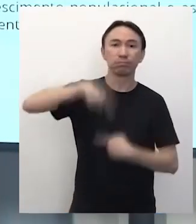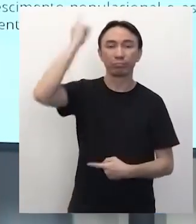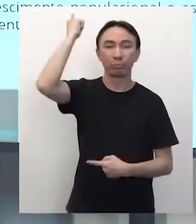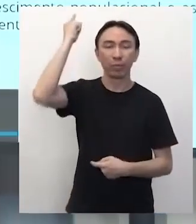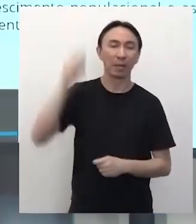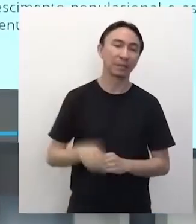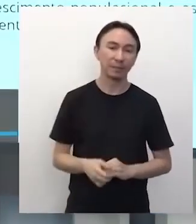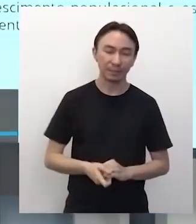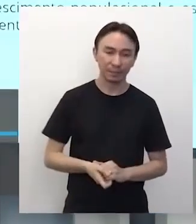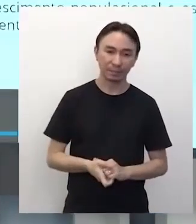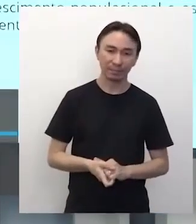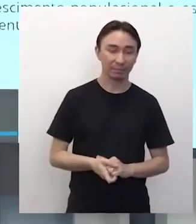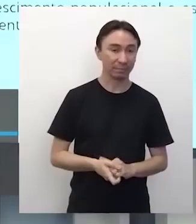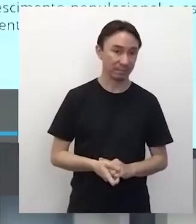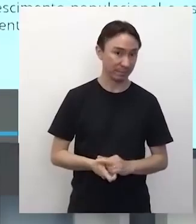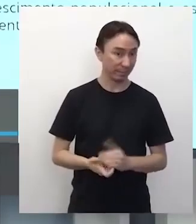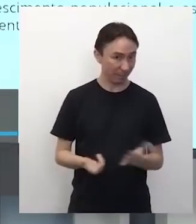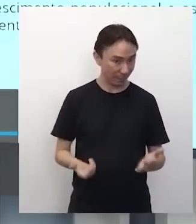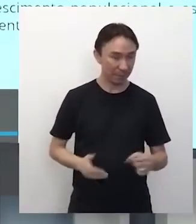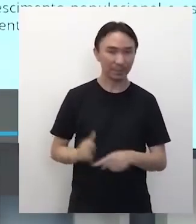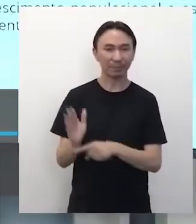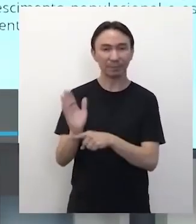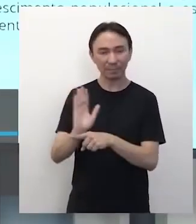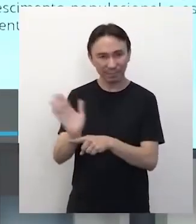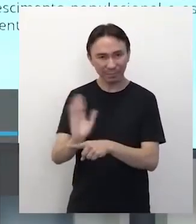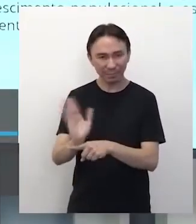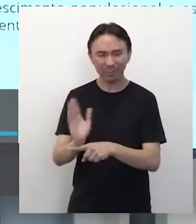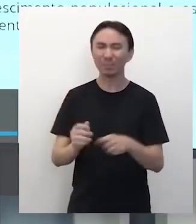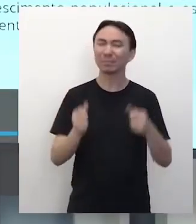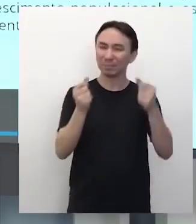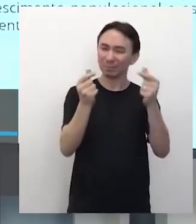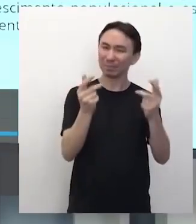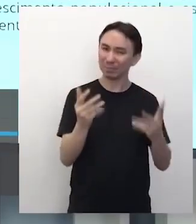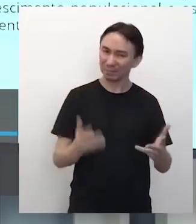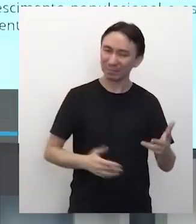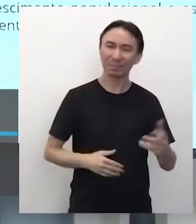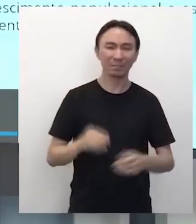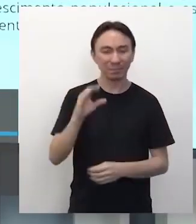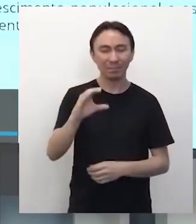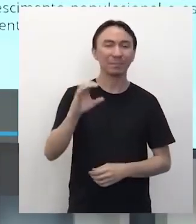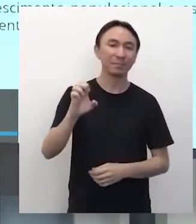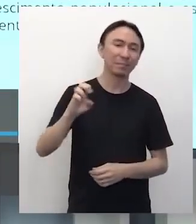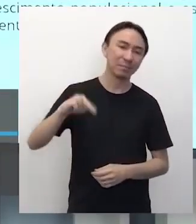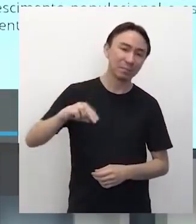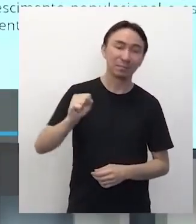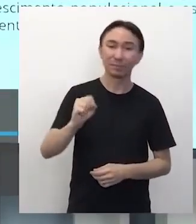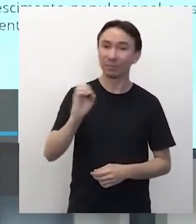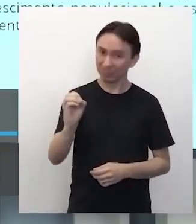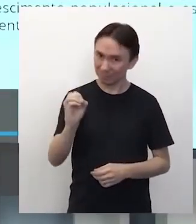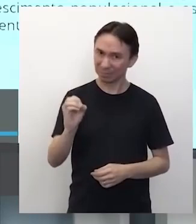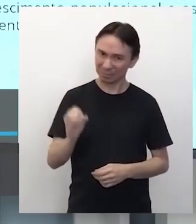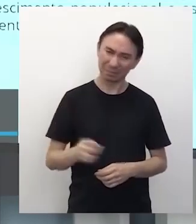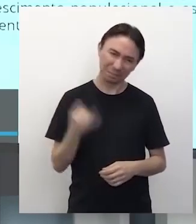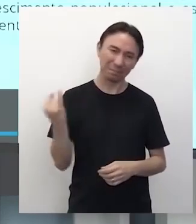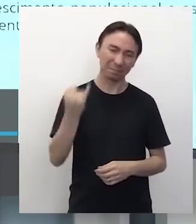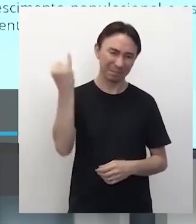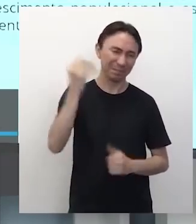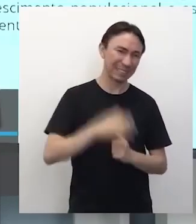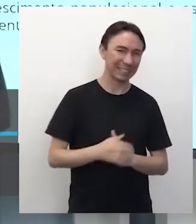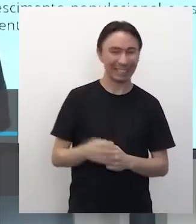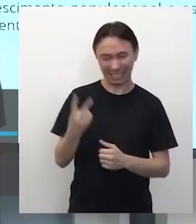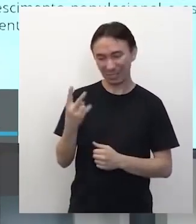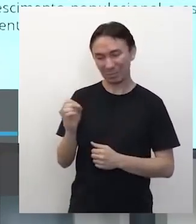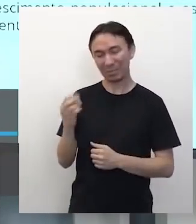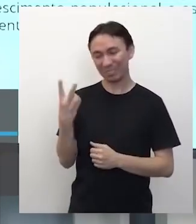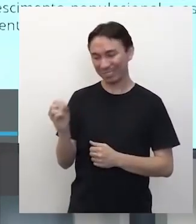É isso aí. Então, é um vídeo aí que retrata a importância do censo, né? Na realidade, está falando do censo 2020, né? Mas por causa da